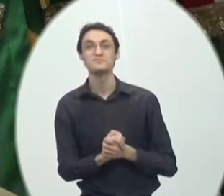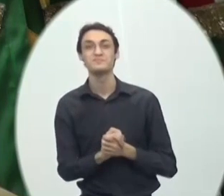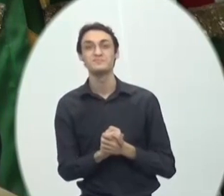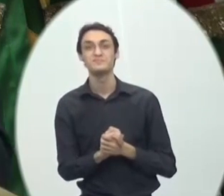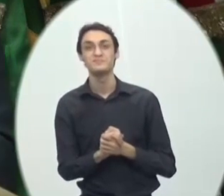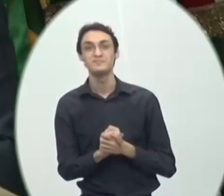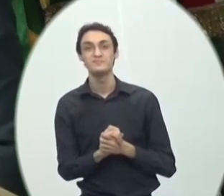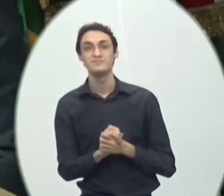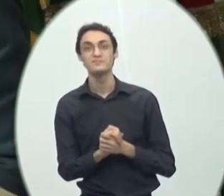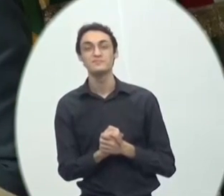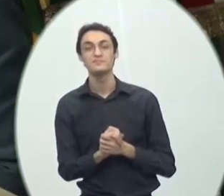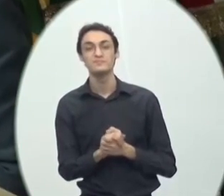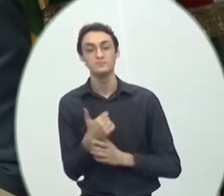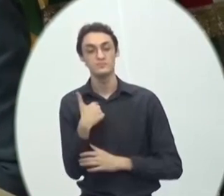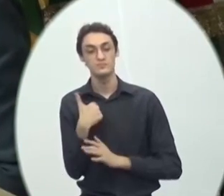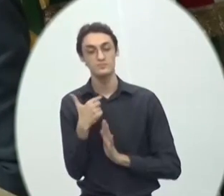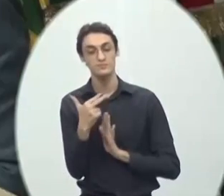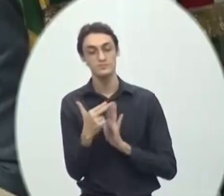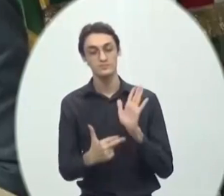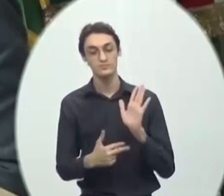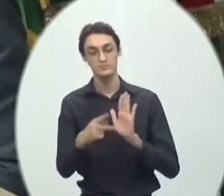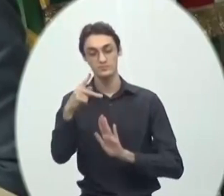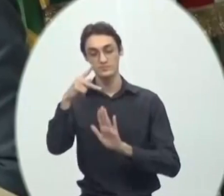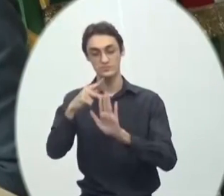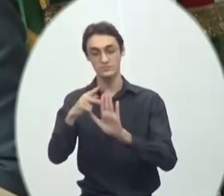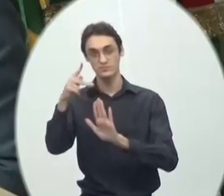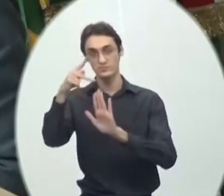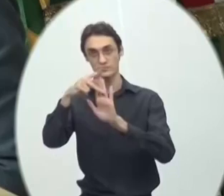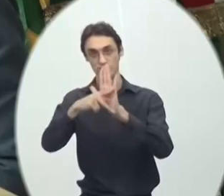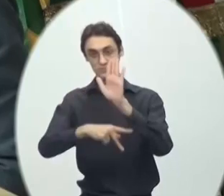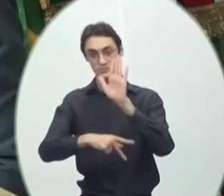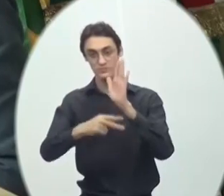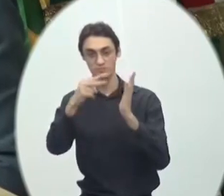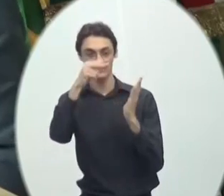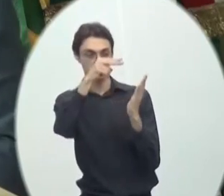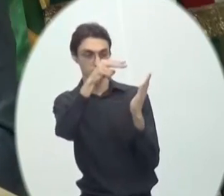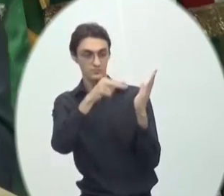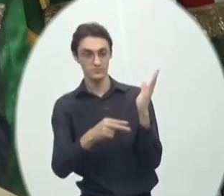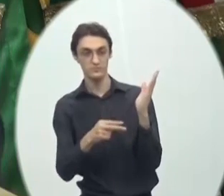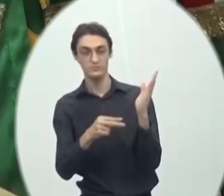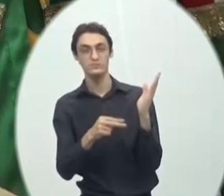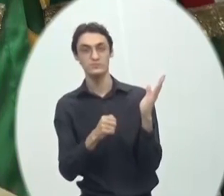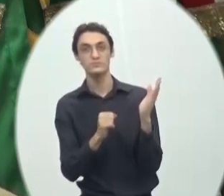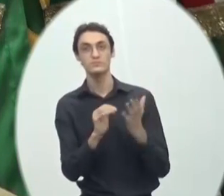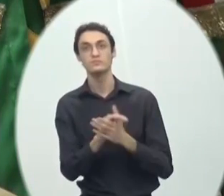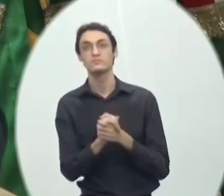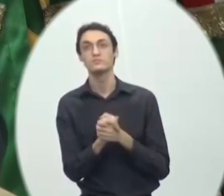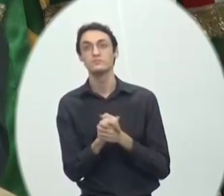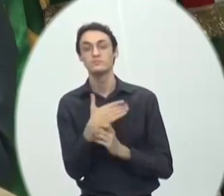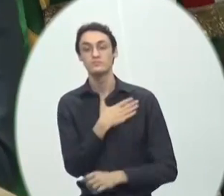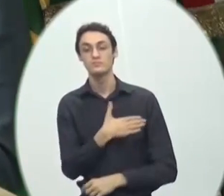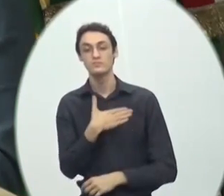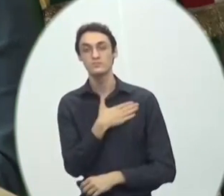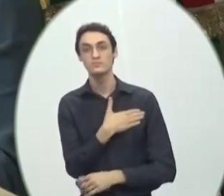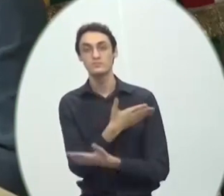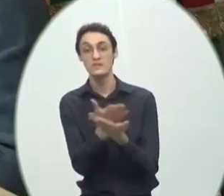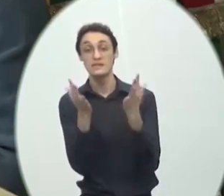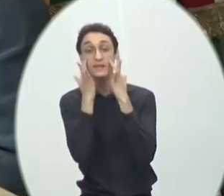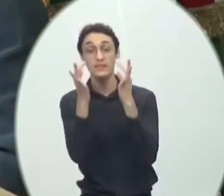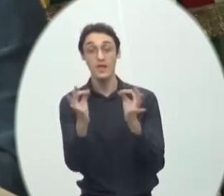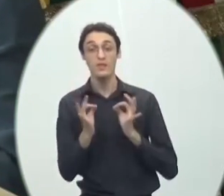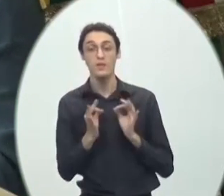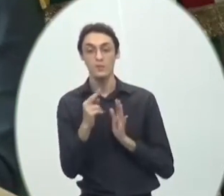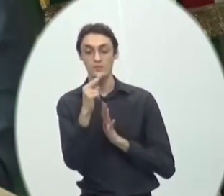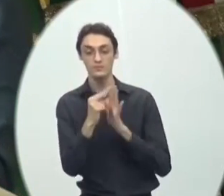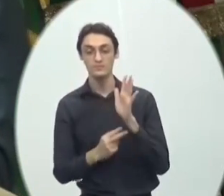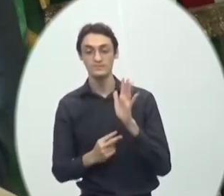presidente, eu vou ler o projeto na íntegra, tá? E gostaria que vocês prestassem atenção desse